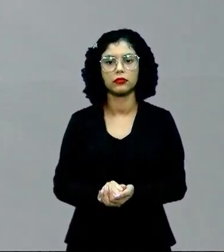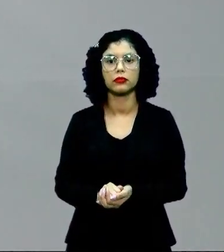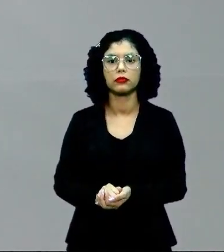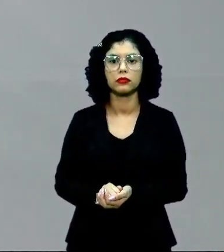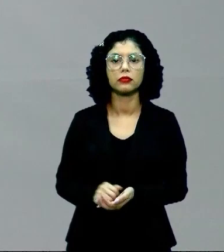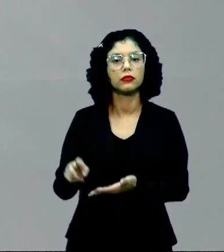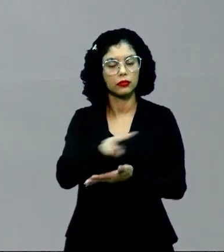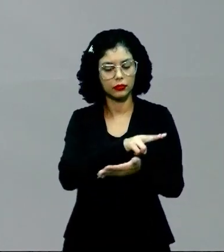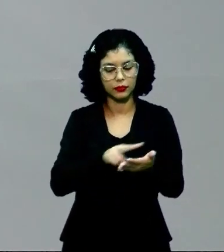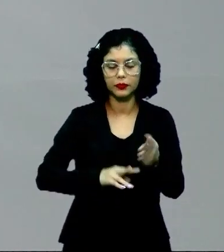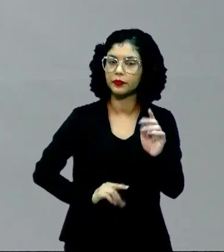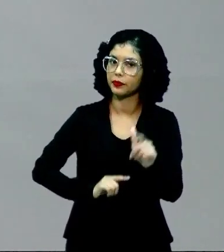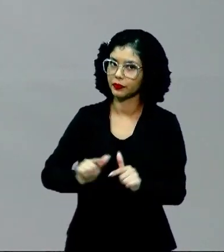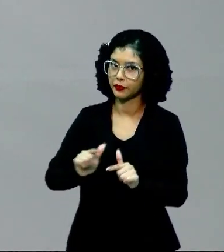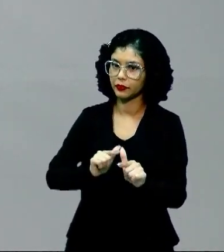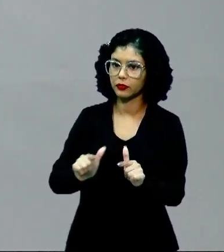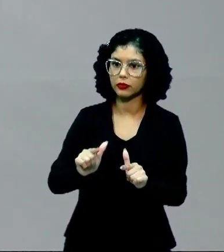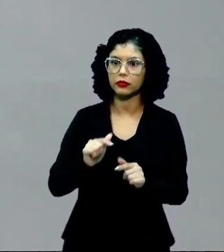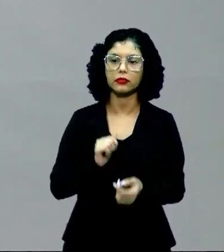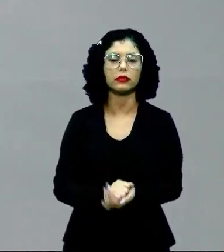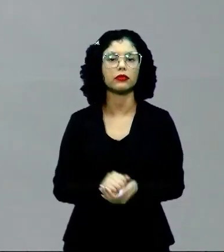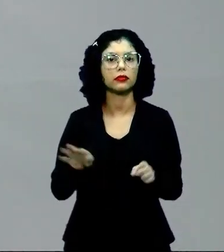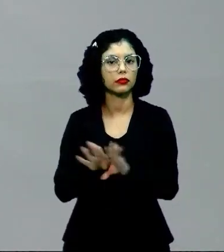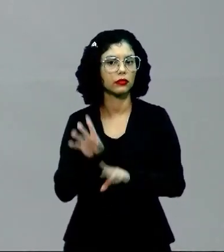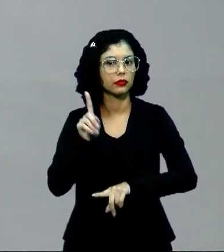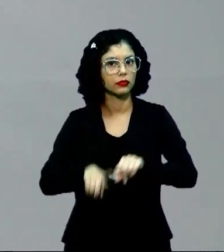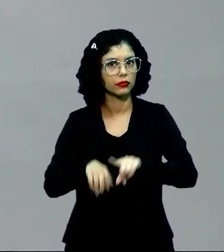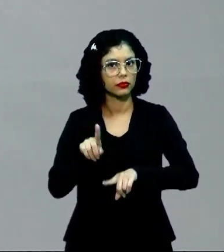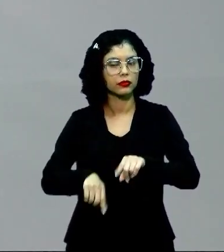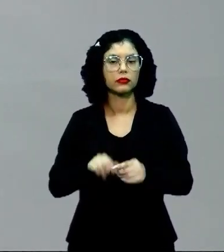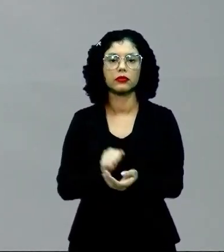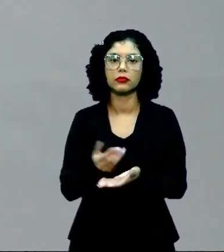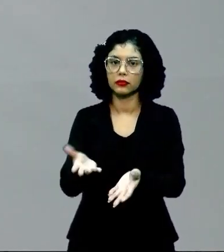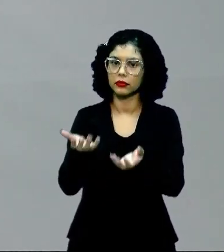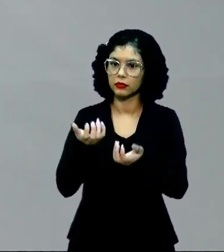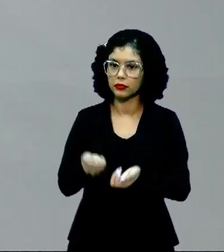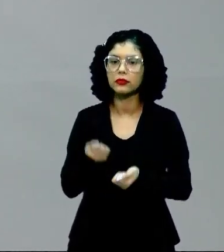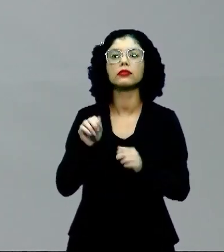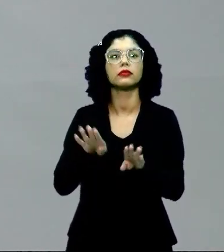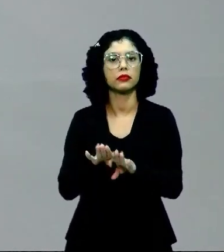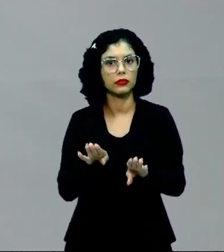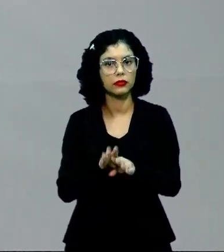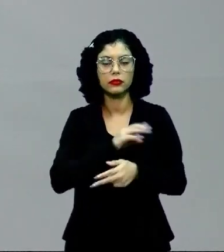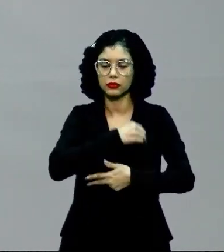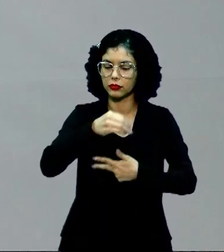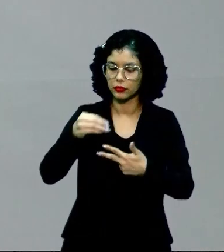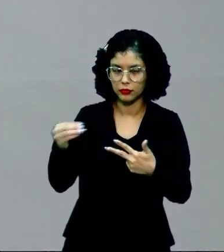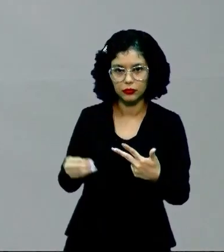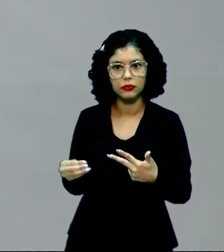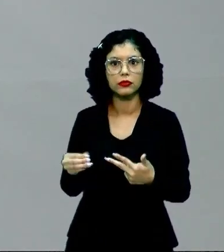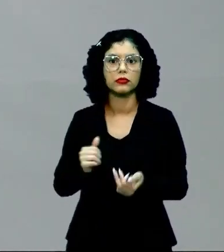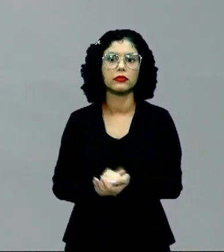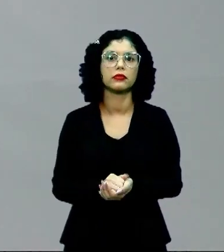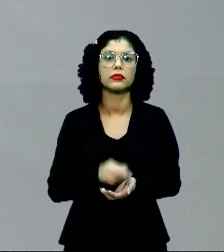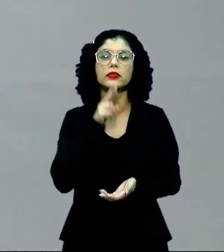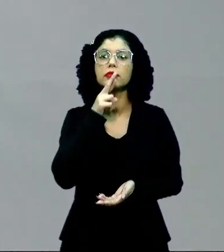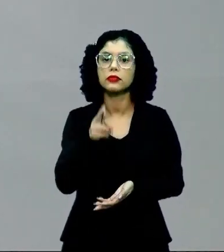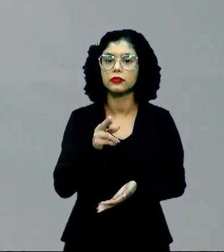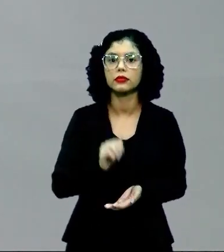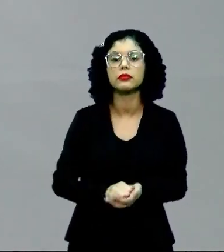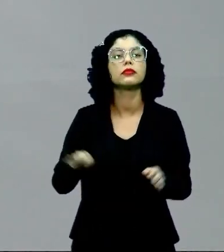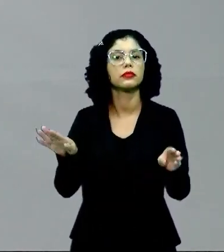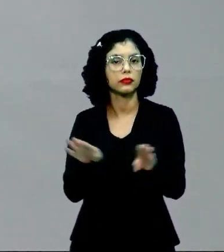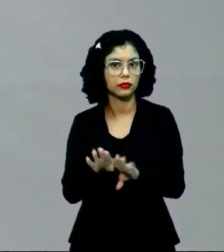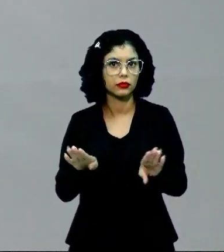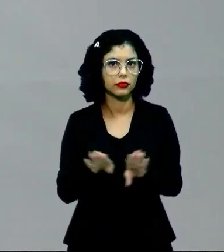está lendo, trabalhando, e tem um material que você recebeu acerca do Enem, né, o Resolve Enem, que